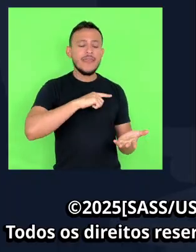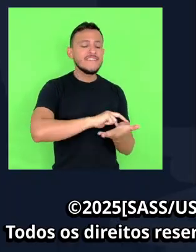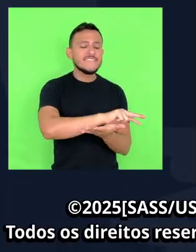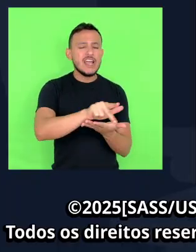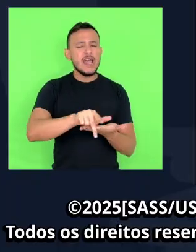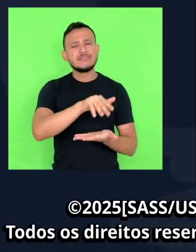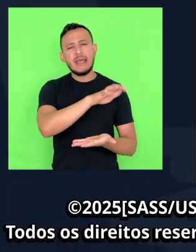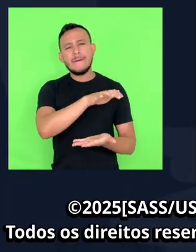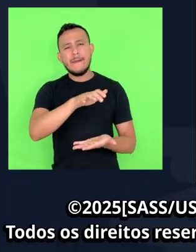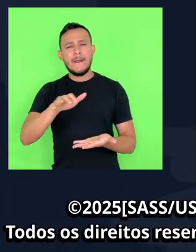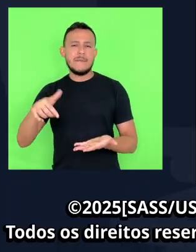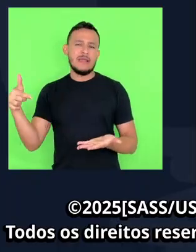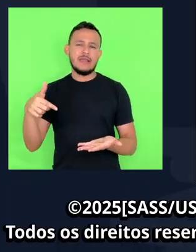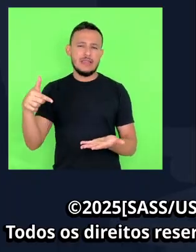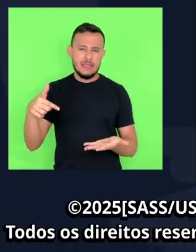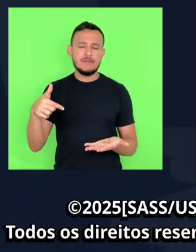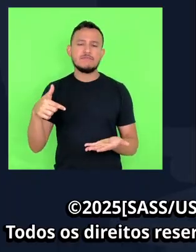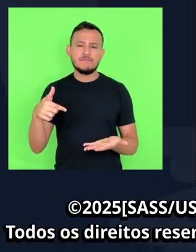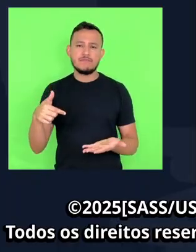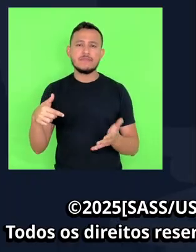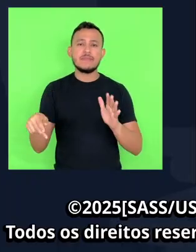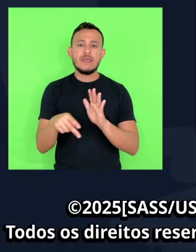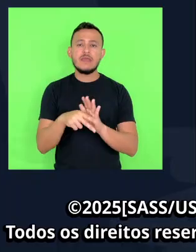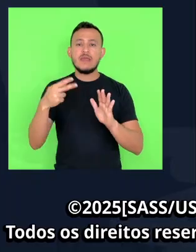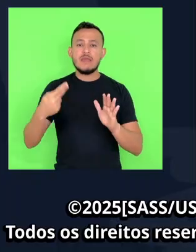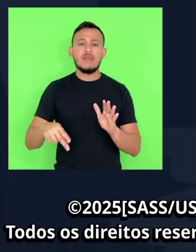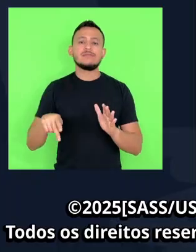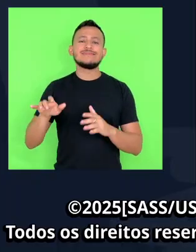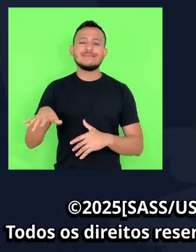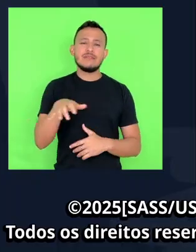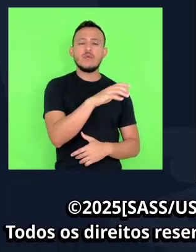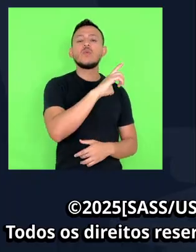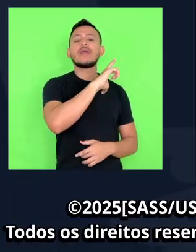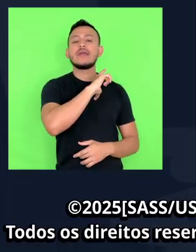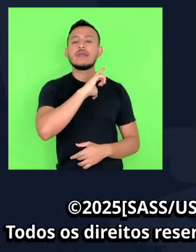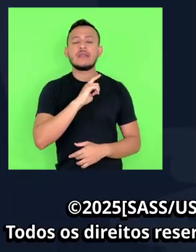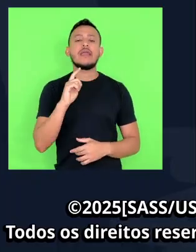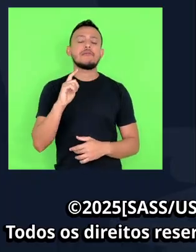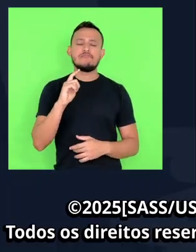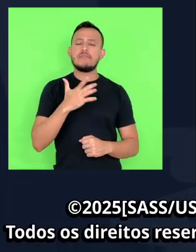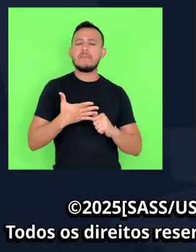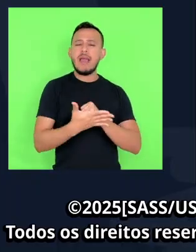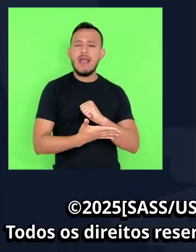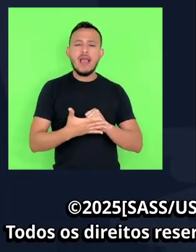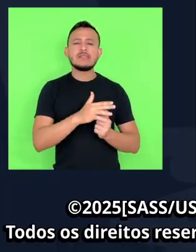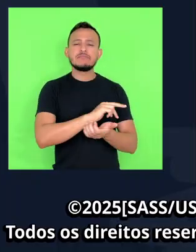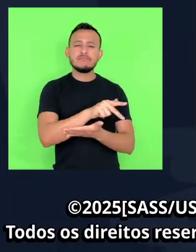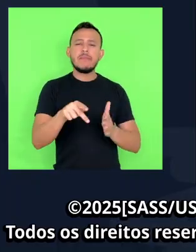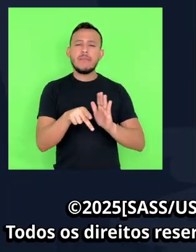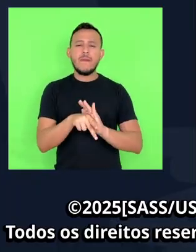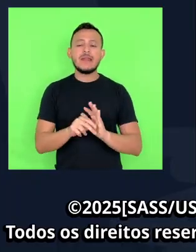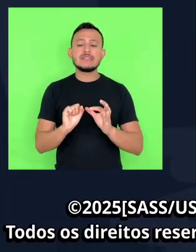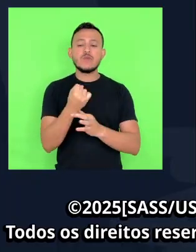diversos setores aqui, daqueles setores que formam tanto os pilares das